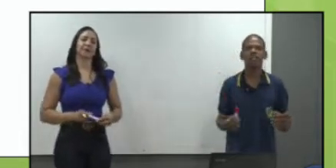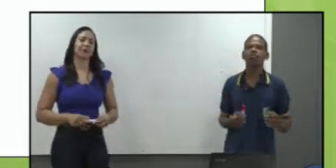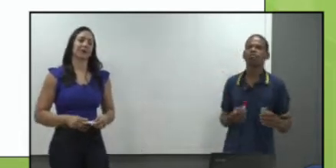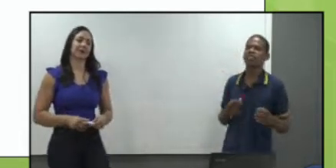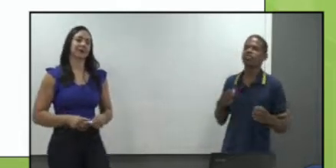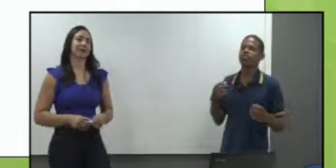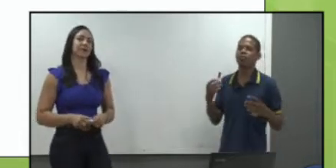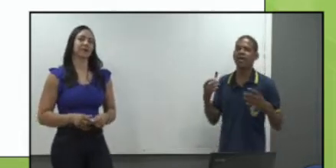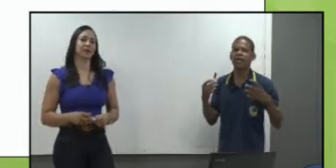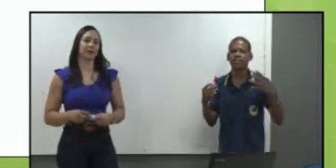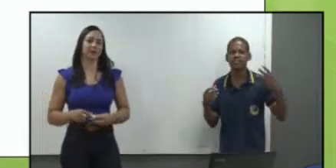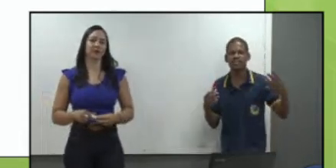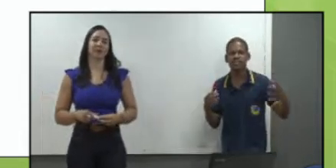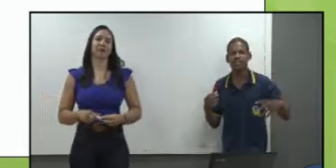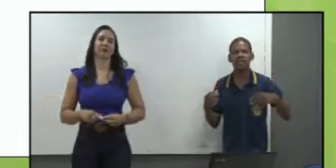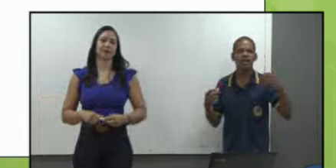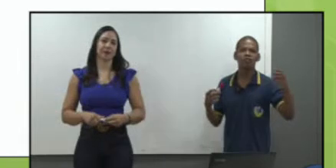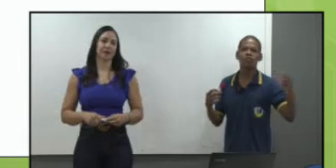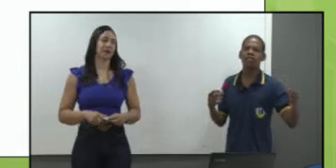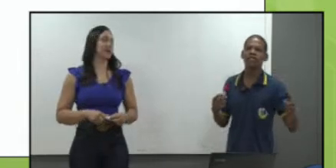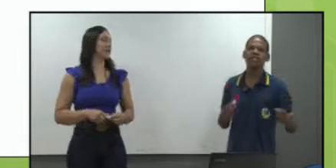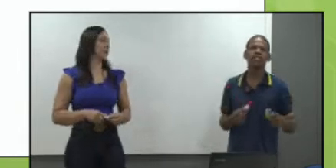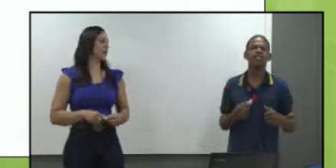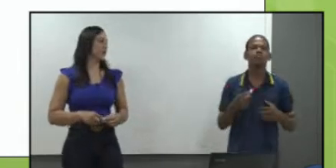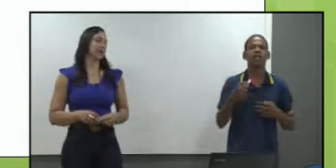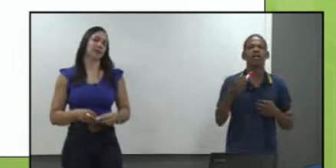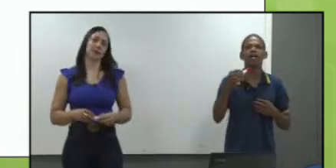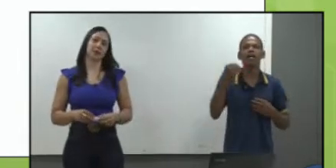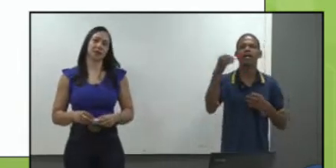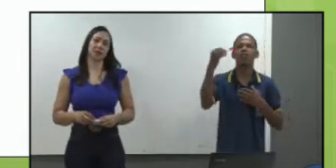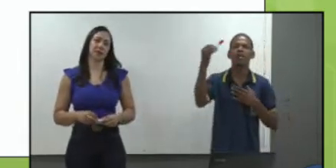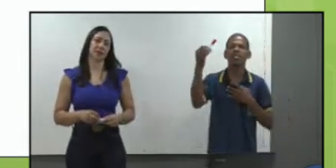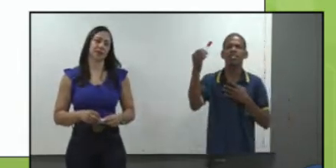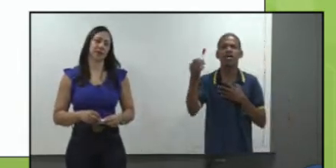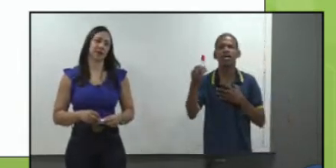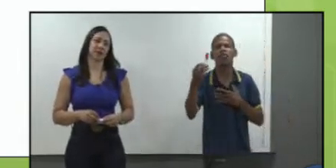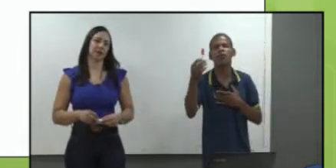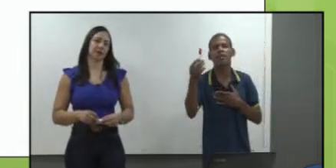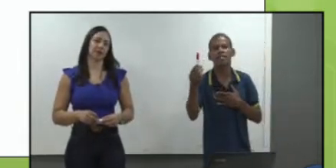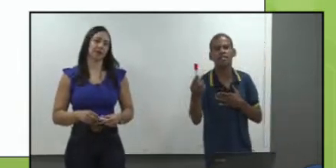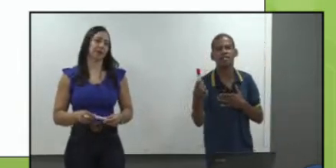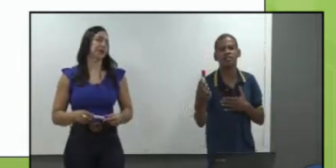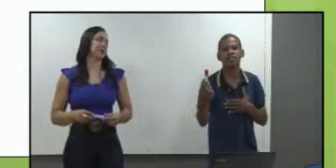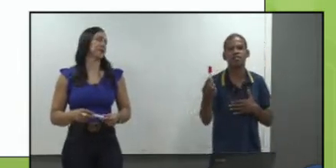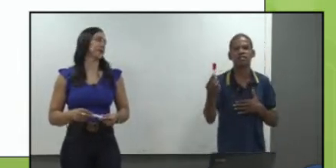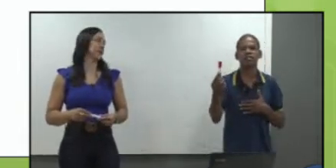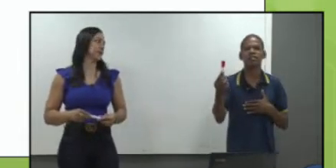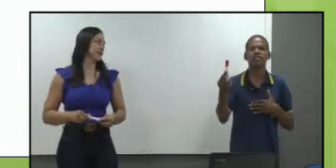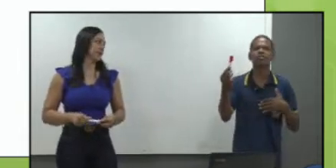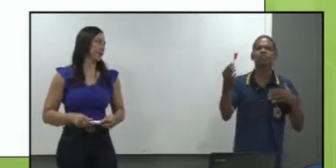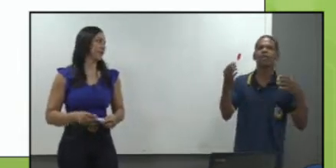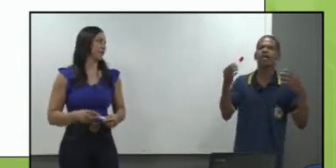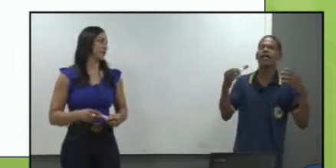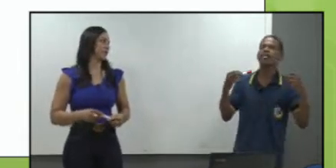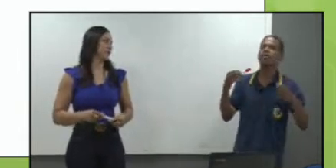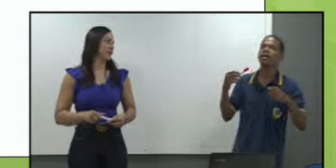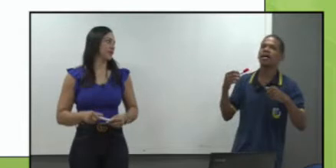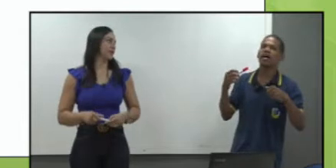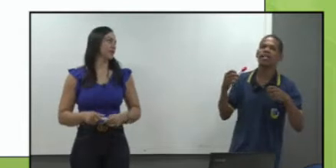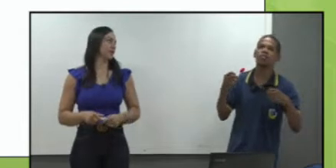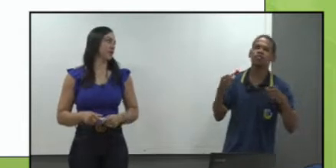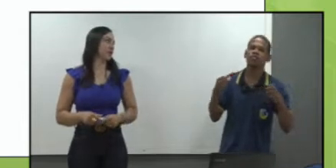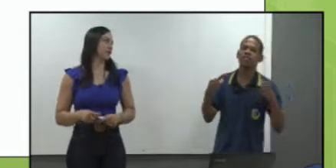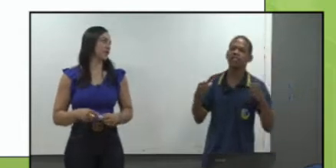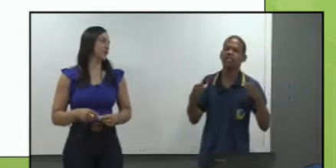espiritualidade, onde eles usam para agradecer a colheita, para homenagear um ente querido, entendeu? Para